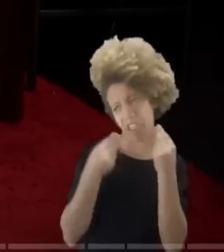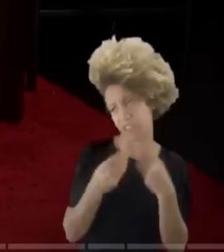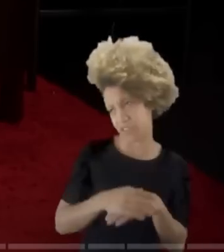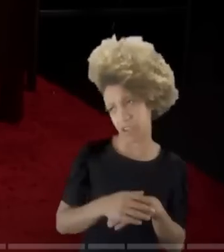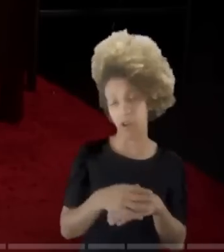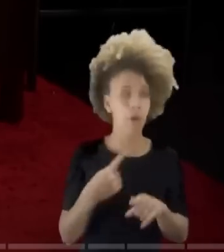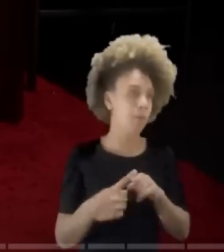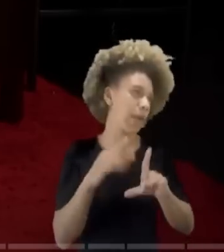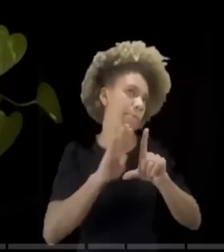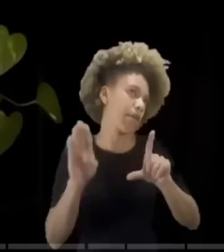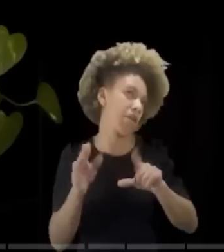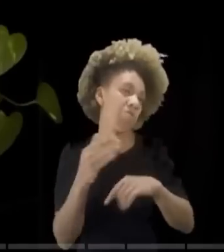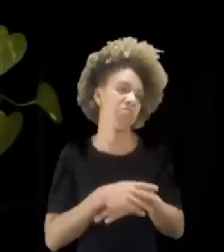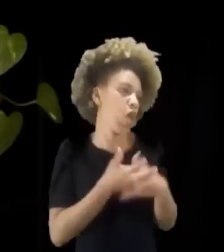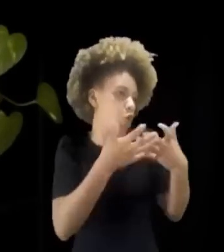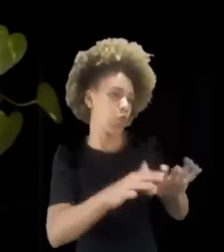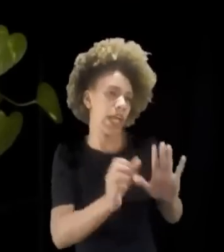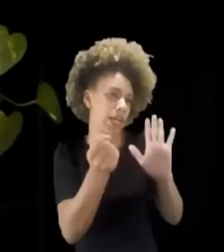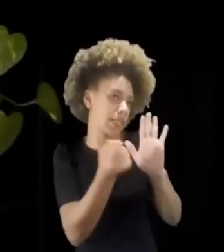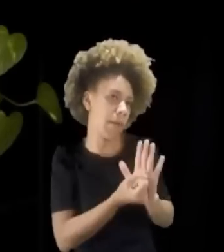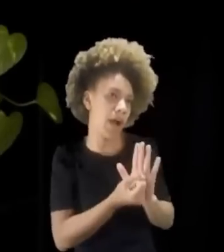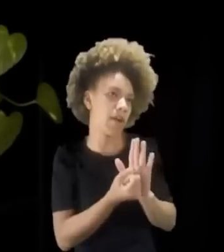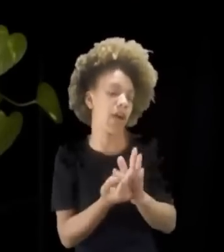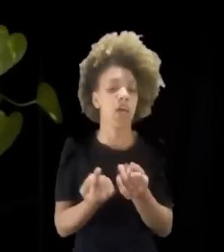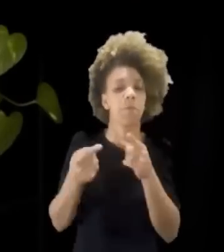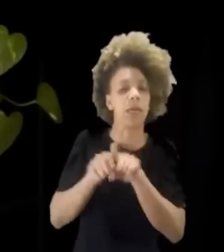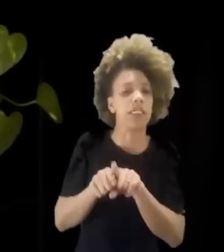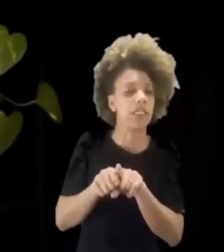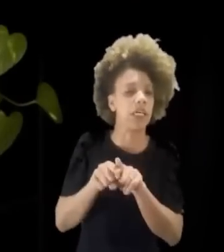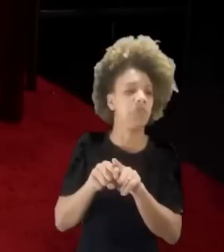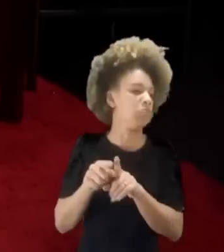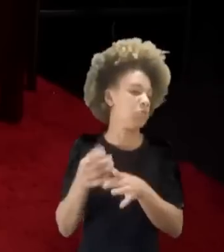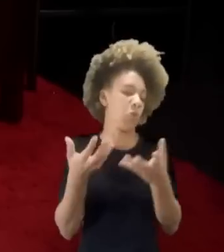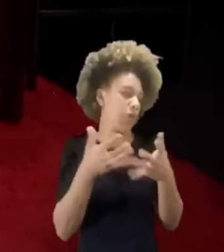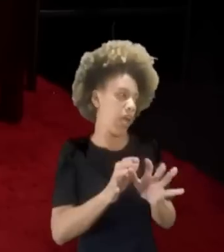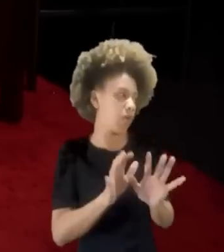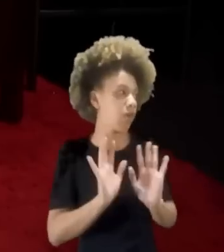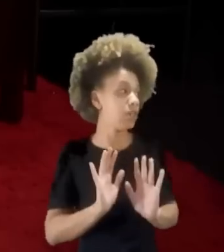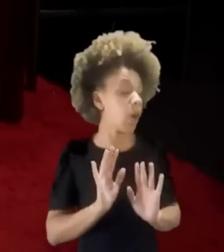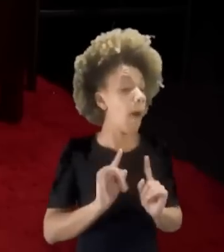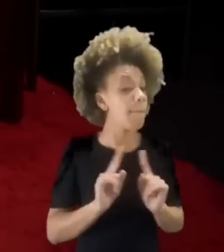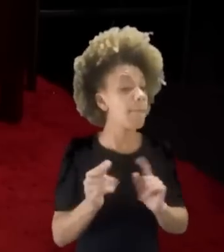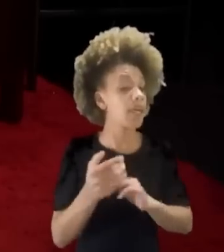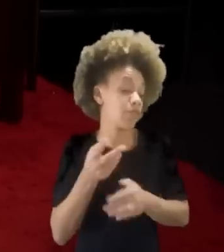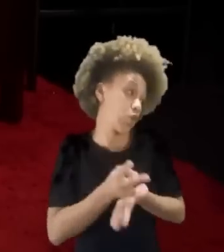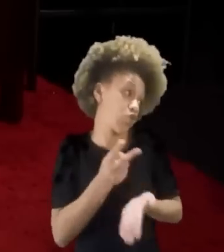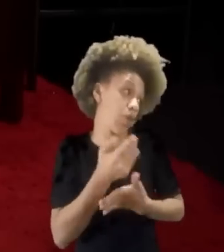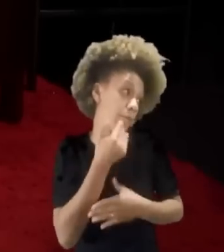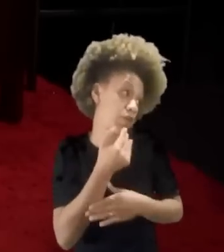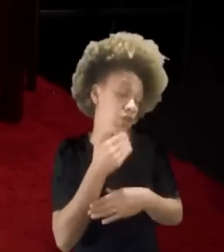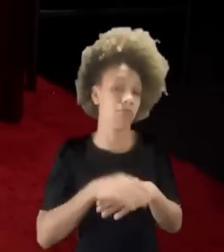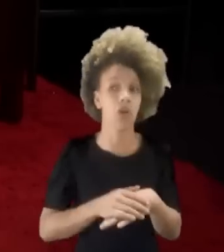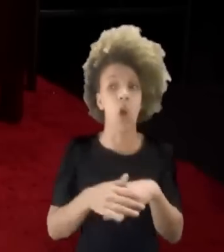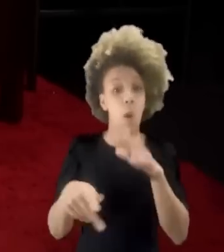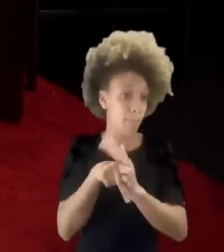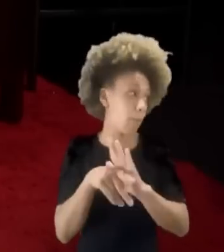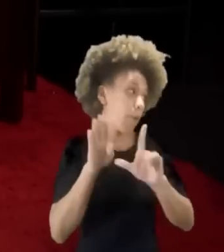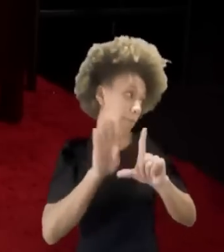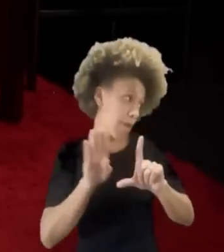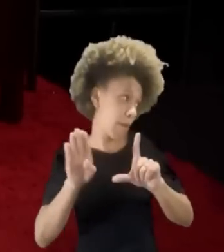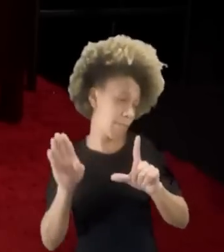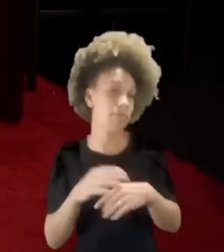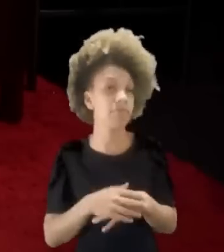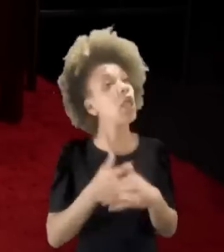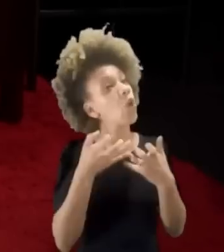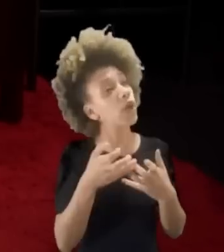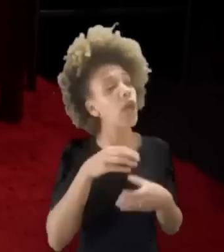porque tipo Big Brother falar não vou querer essa marca Envolvida com a gente e tal é isso mas você vai continuar fazendo o pedido o próprio dono do Big Brother vai